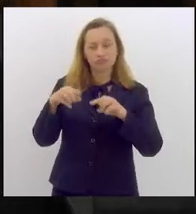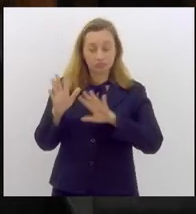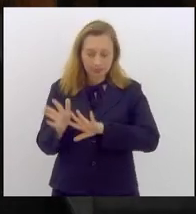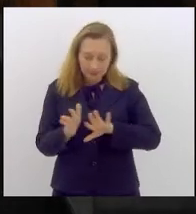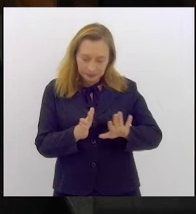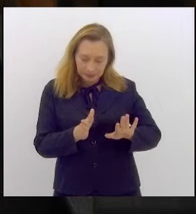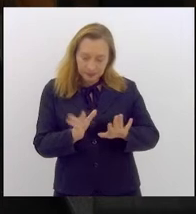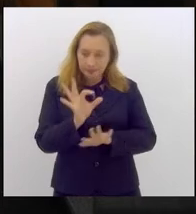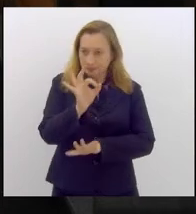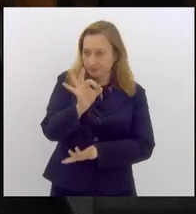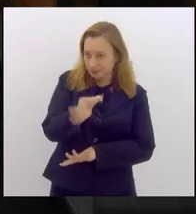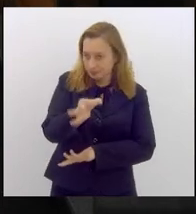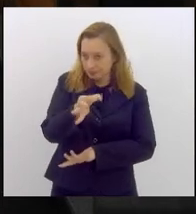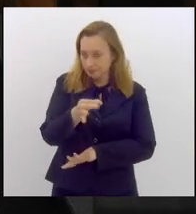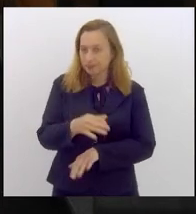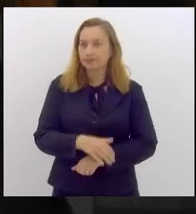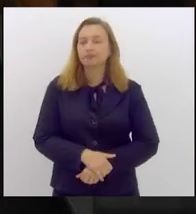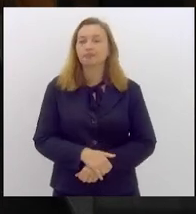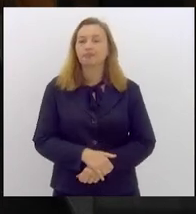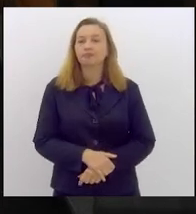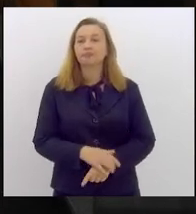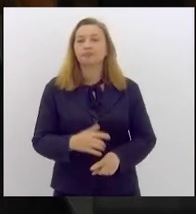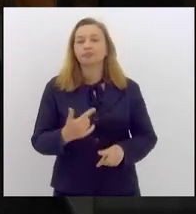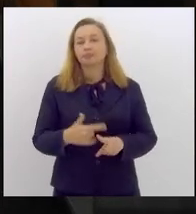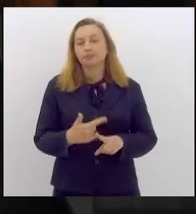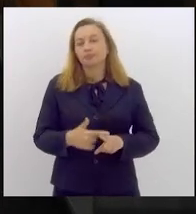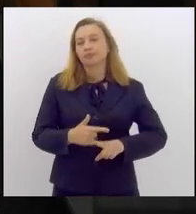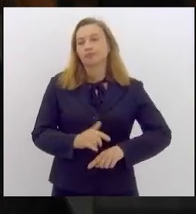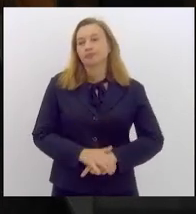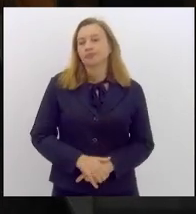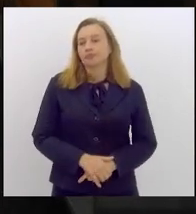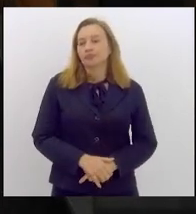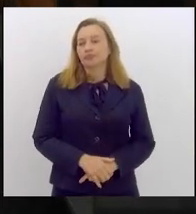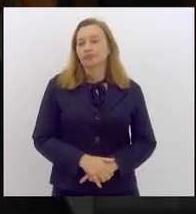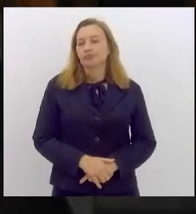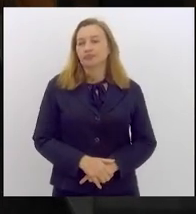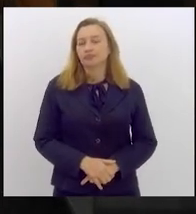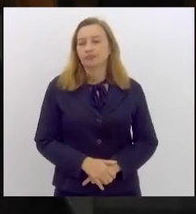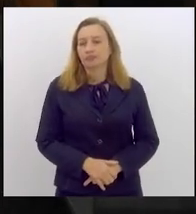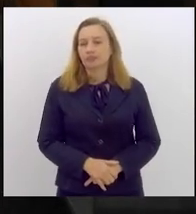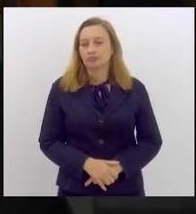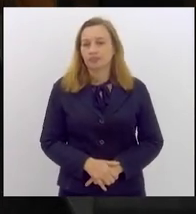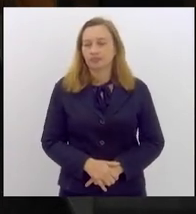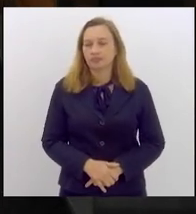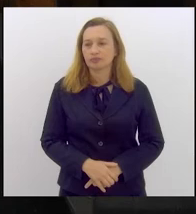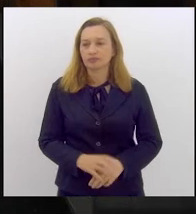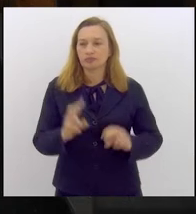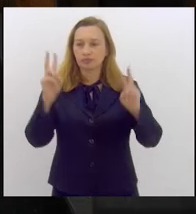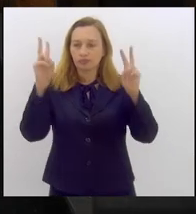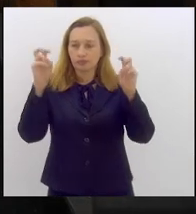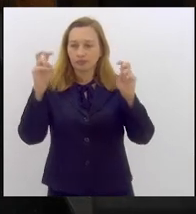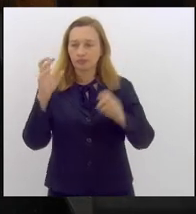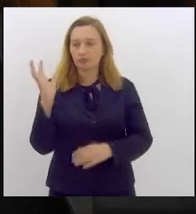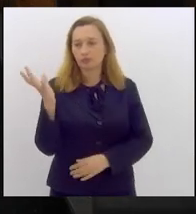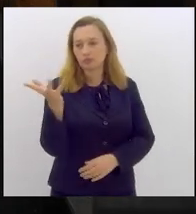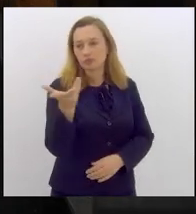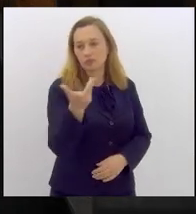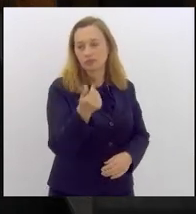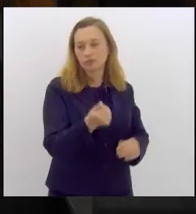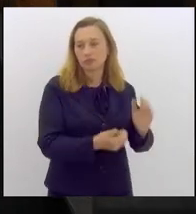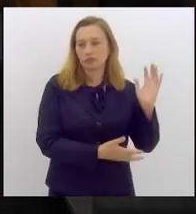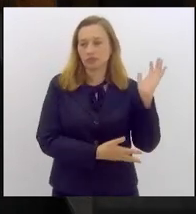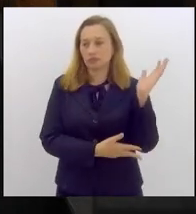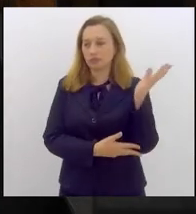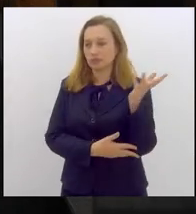E exatamente porque tangencia as questões ambientais da Bahia da